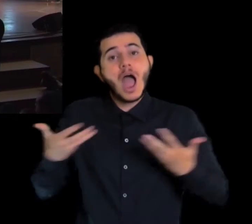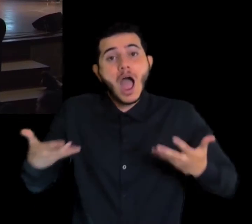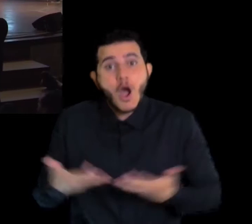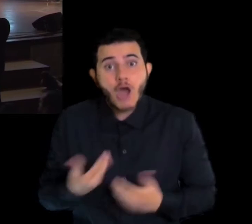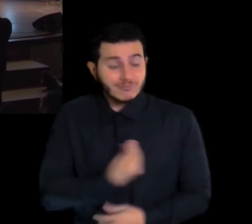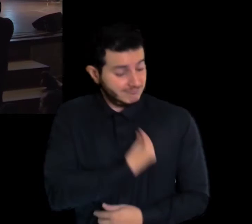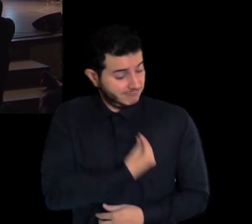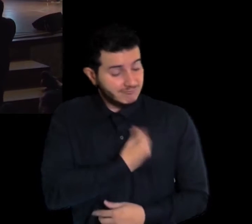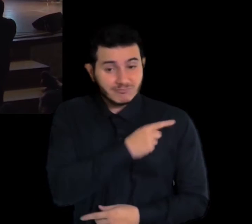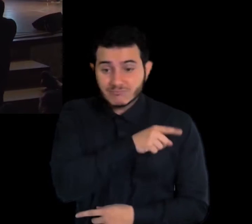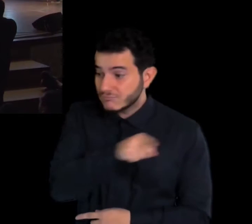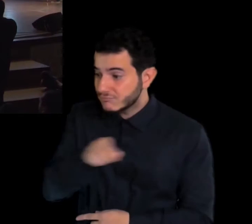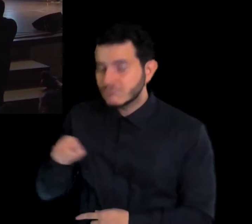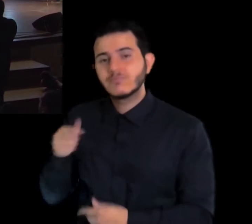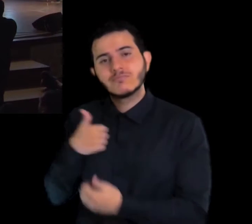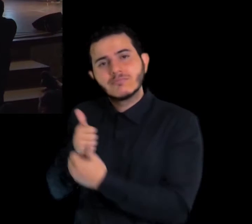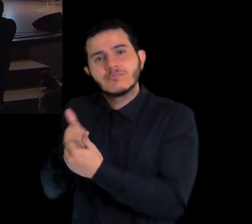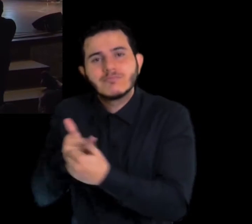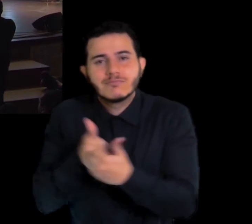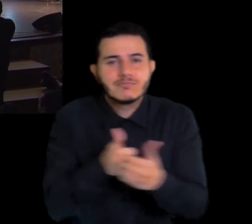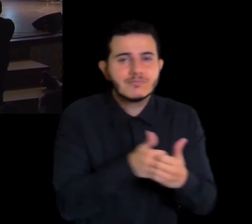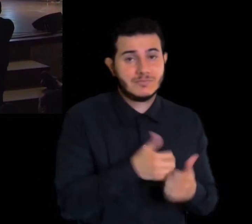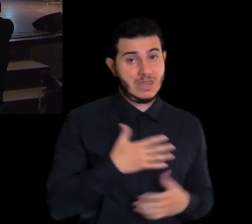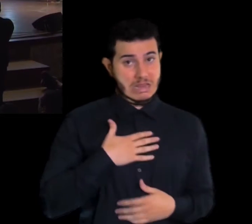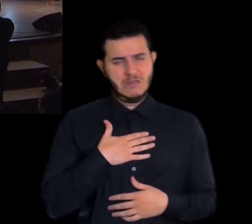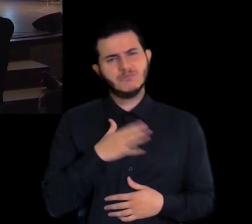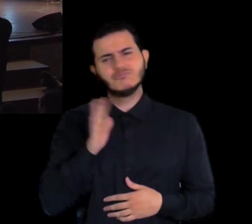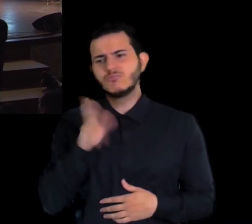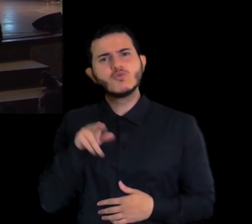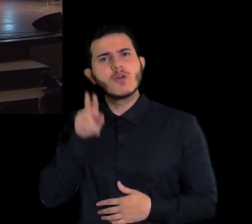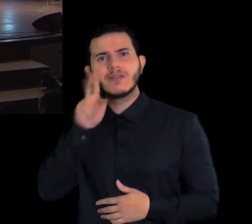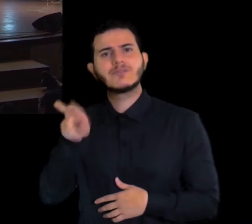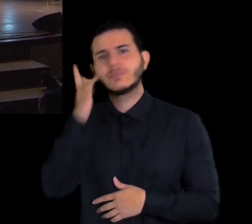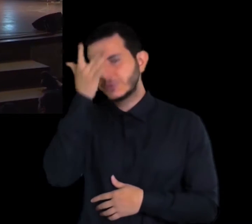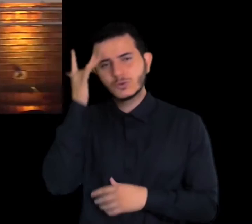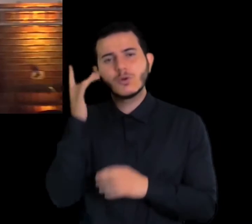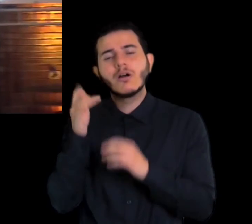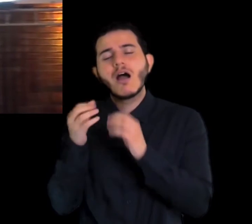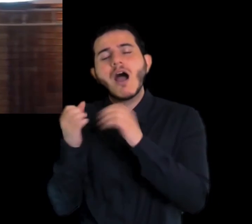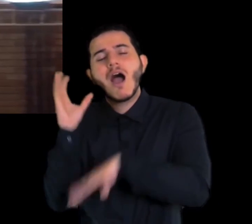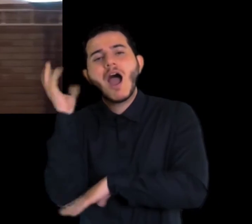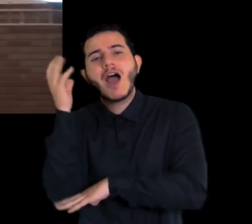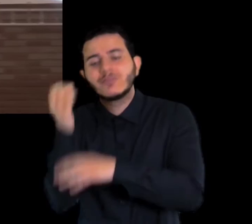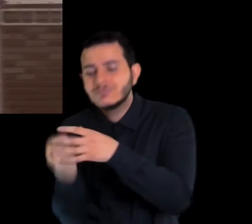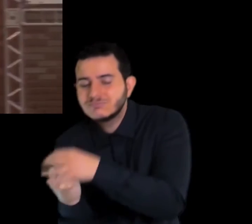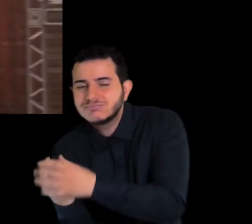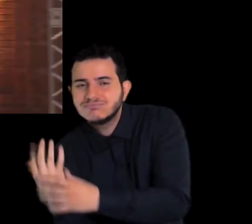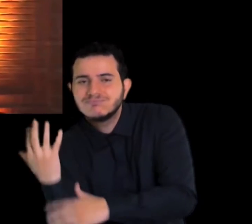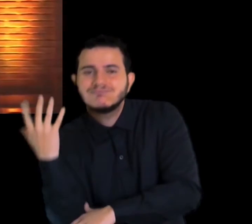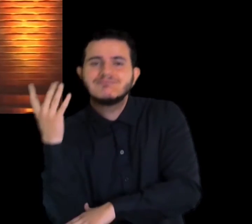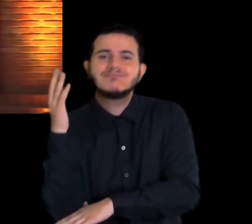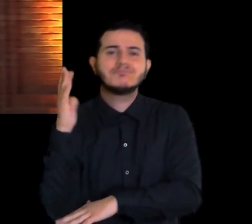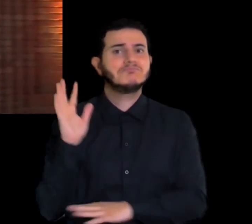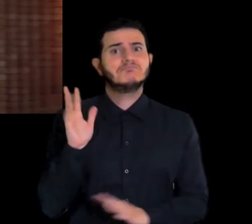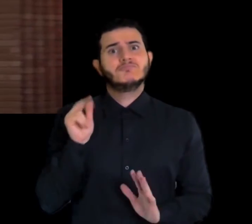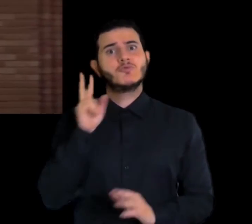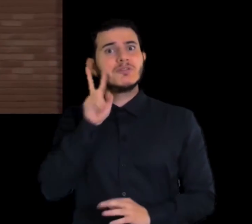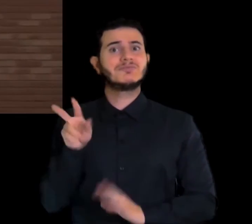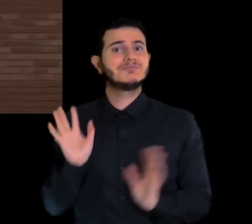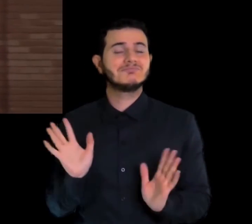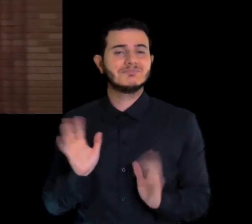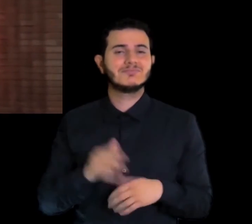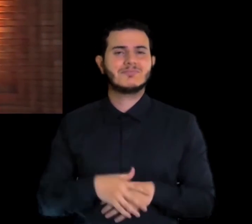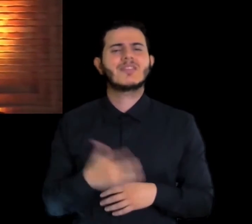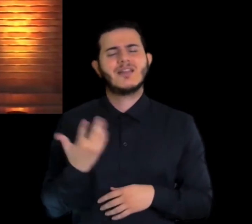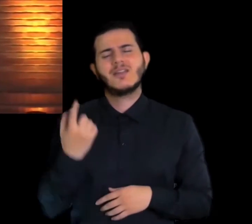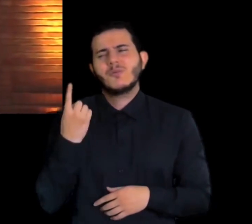que tem que começar. Eu, pelo menos, nunca vi ninguém plantar árvore, né? E aí, eu deixo essa frase aqui, ela é meio forte, mas um